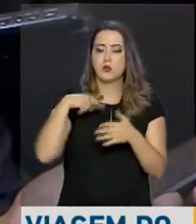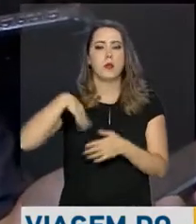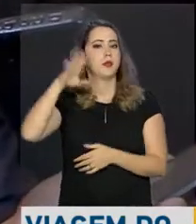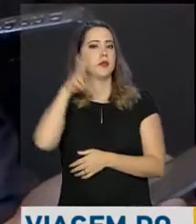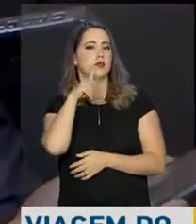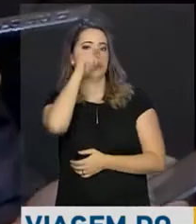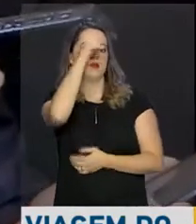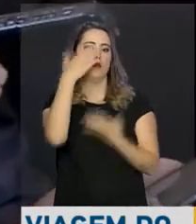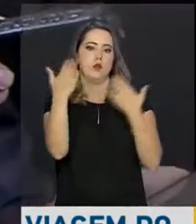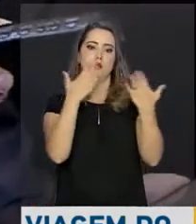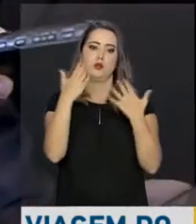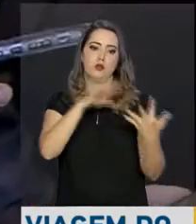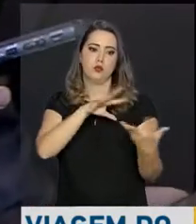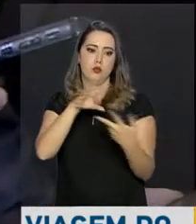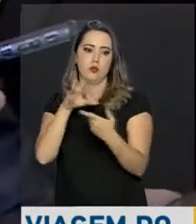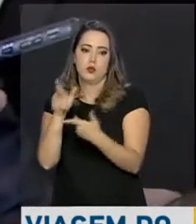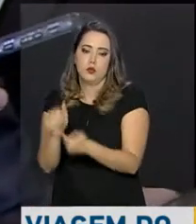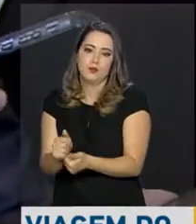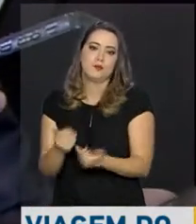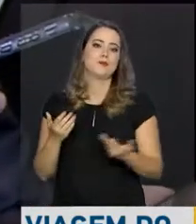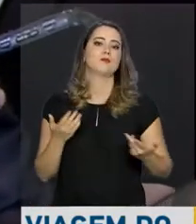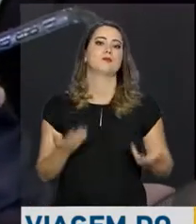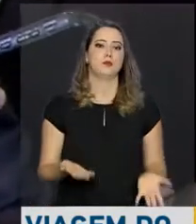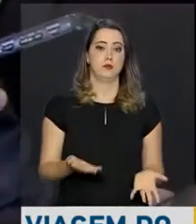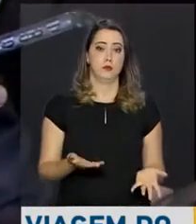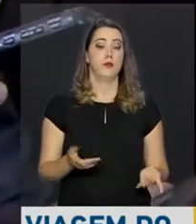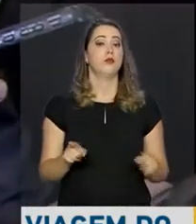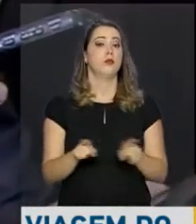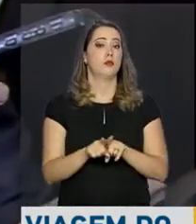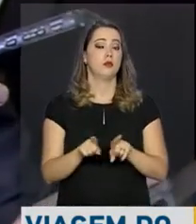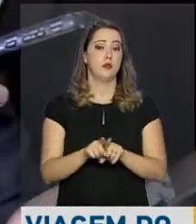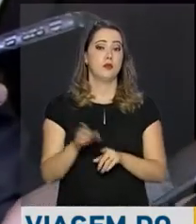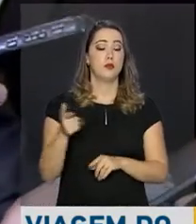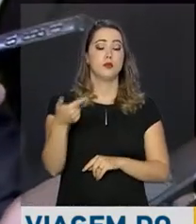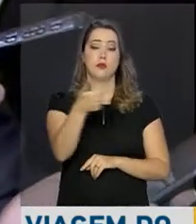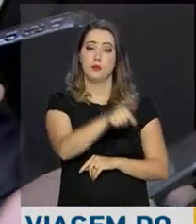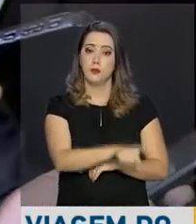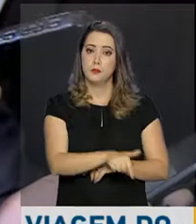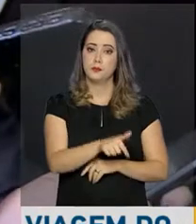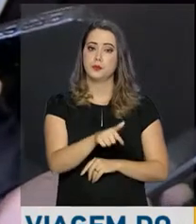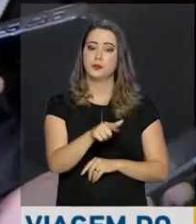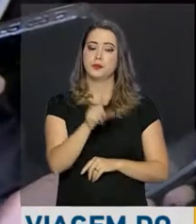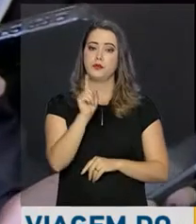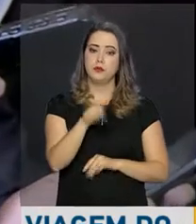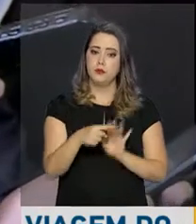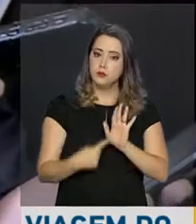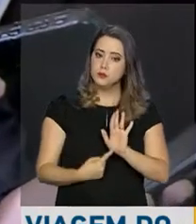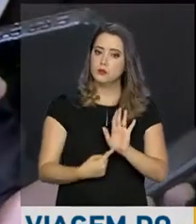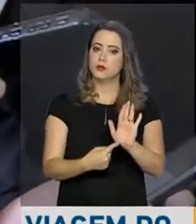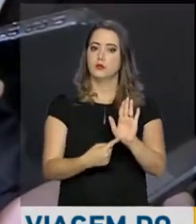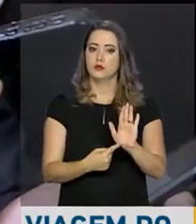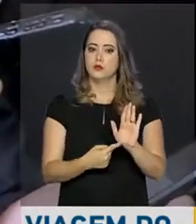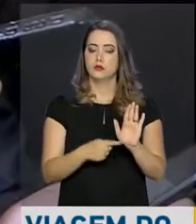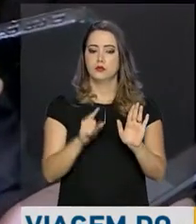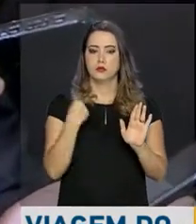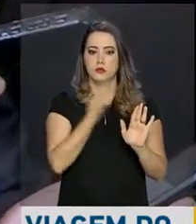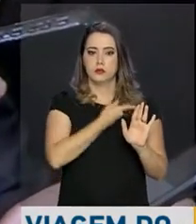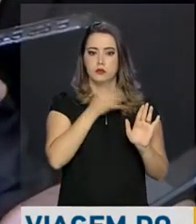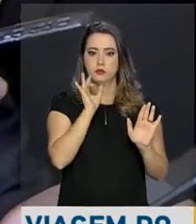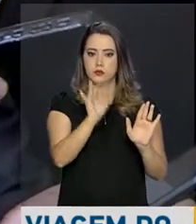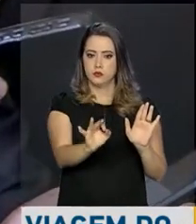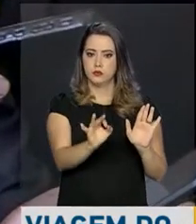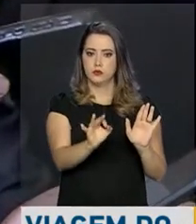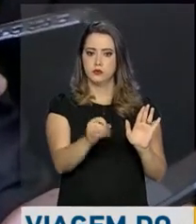muito maior perante o cenário internacional. Além do que, mais uma vez, ficou evidenciado que nós